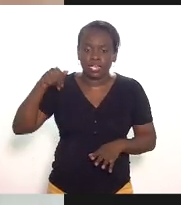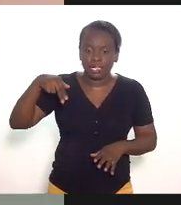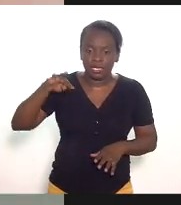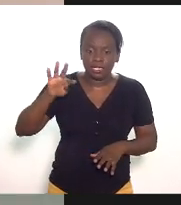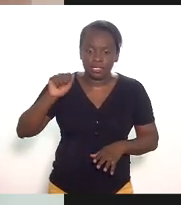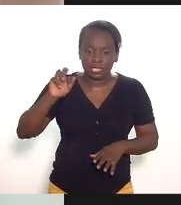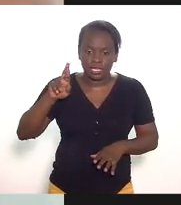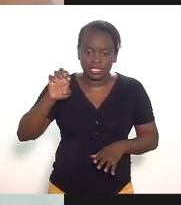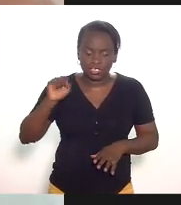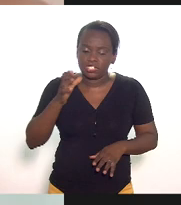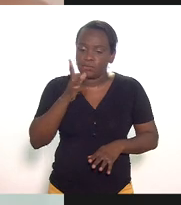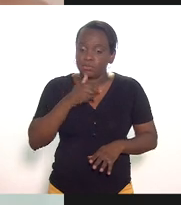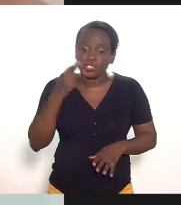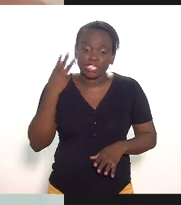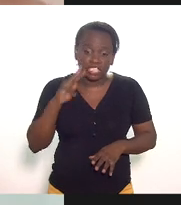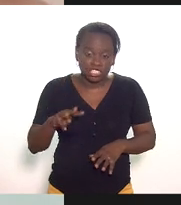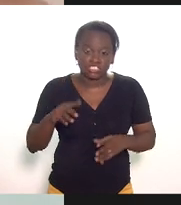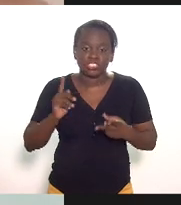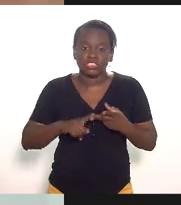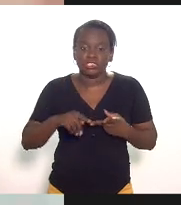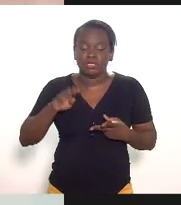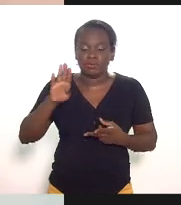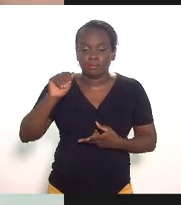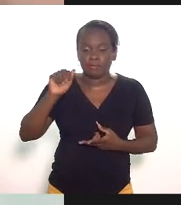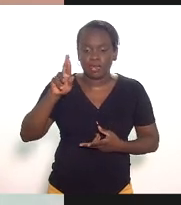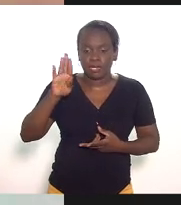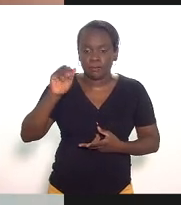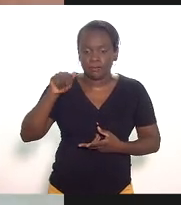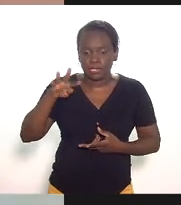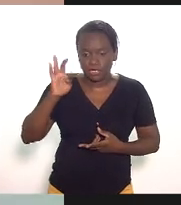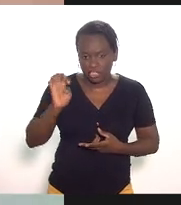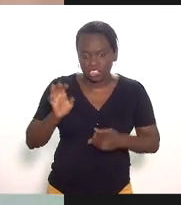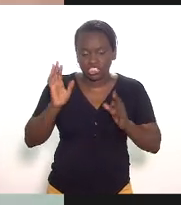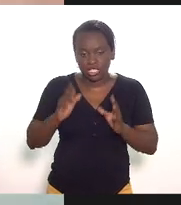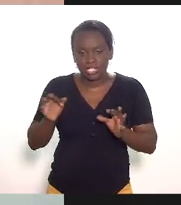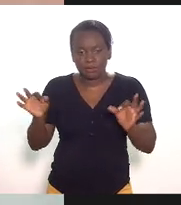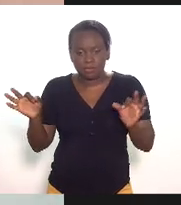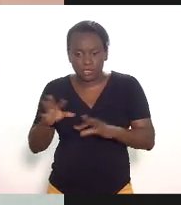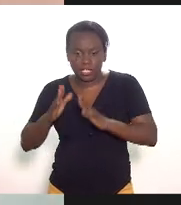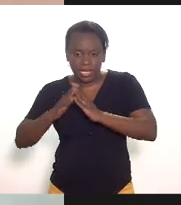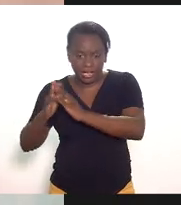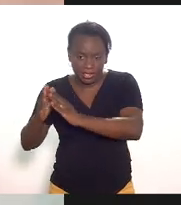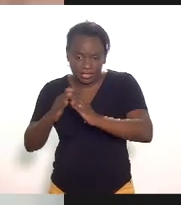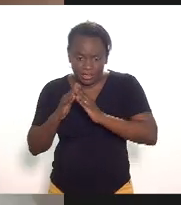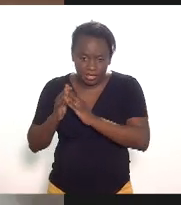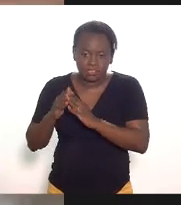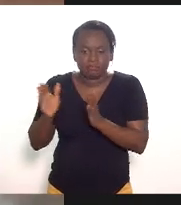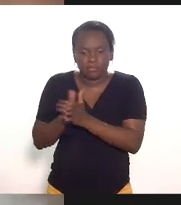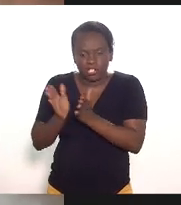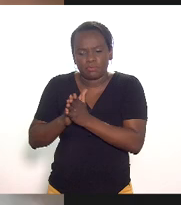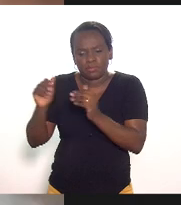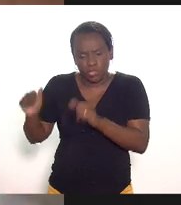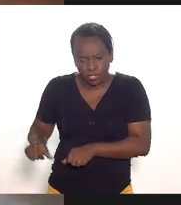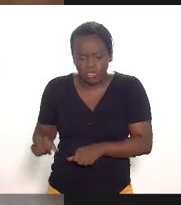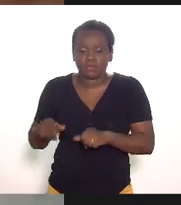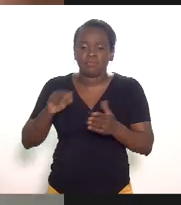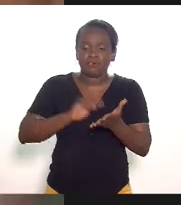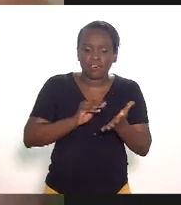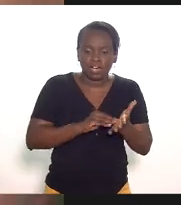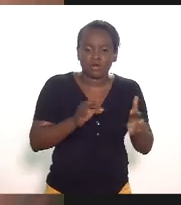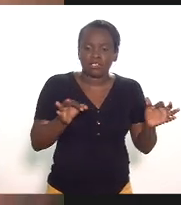demorou 3 dias, na comunidade do Barbante, nós fizemos uma parte, a parte das casinhas, que é a parte mais carente, volta a concluir